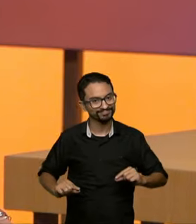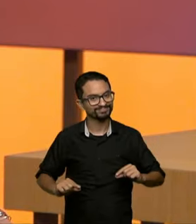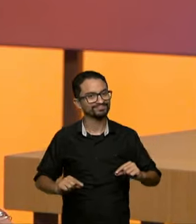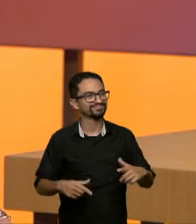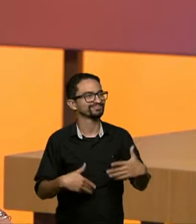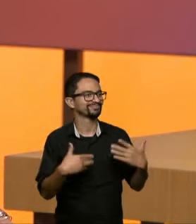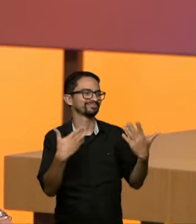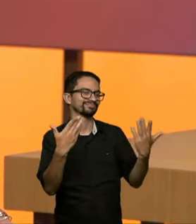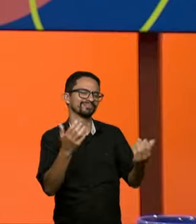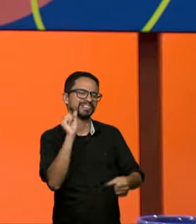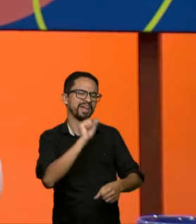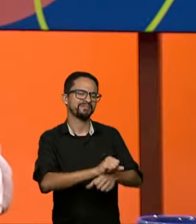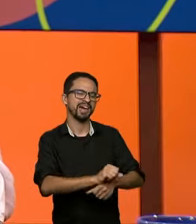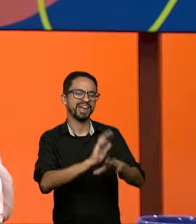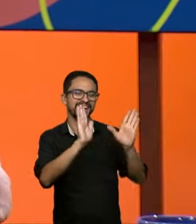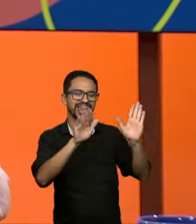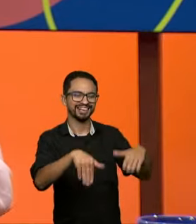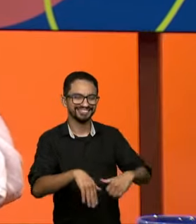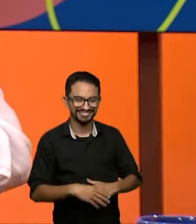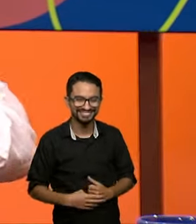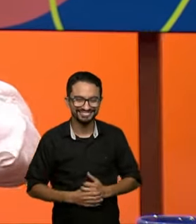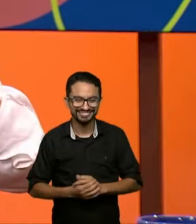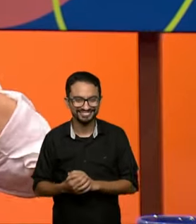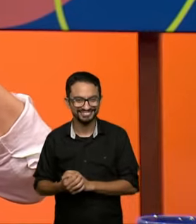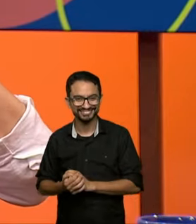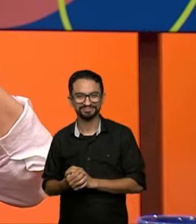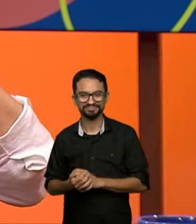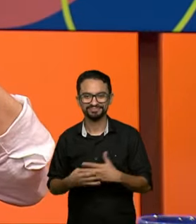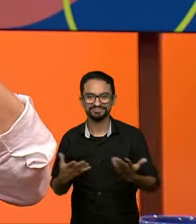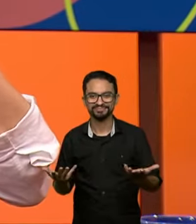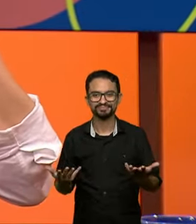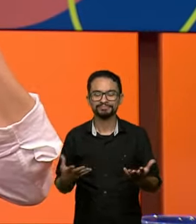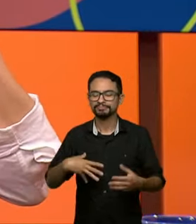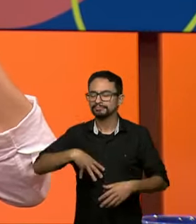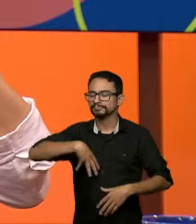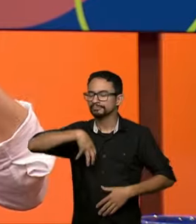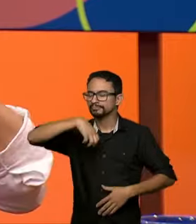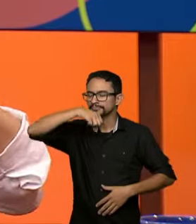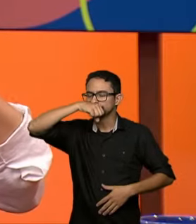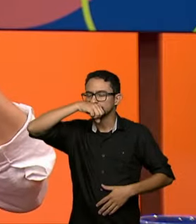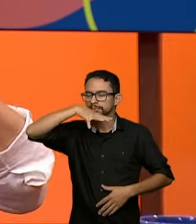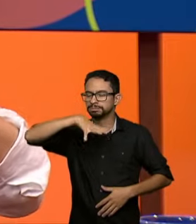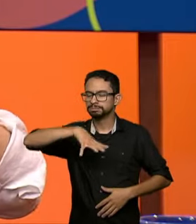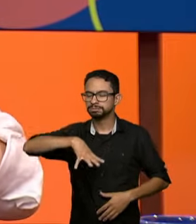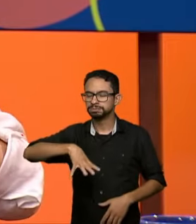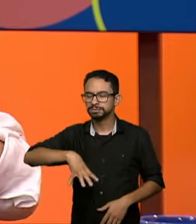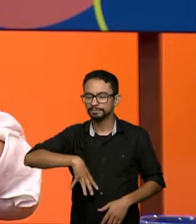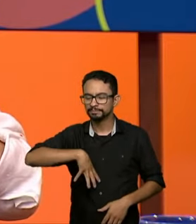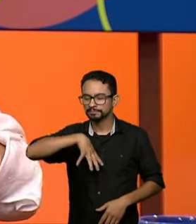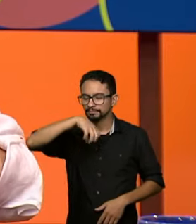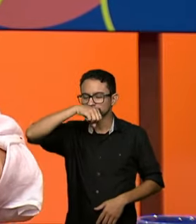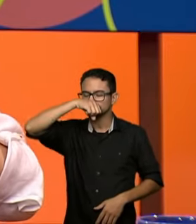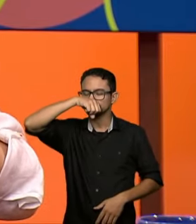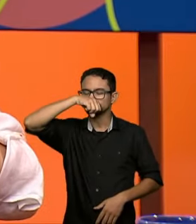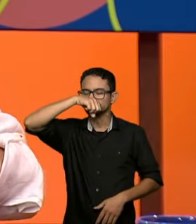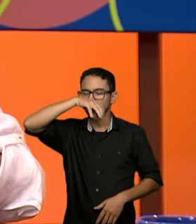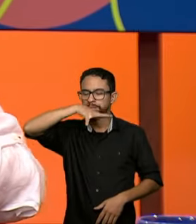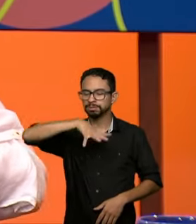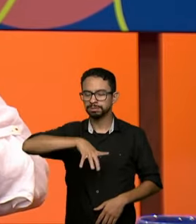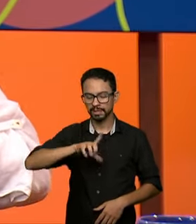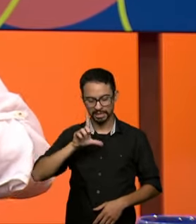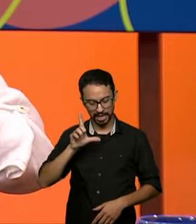Ai, lindinho. A gente. Você dá aquela respirada, né? Primeiro eu faço 10 respirações só profundas,